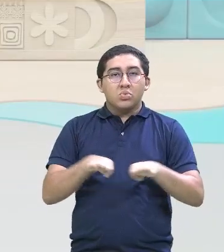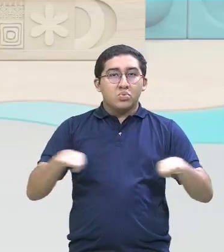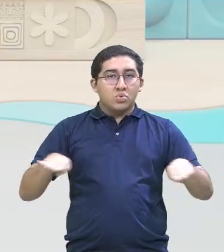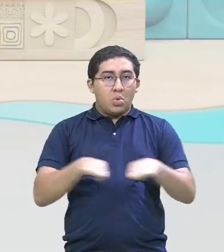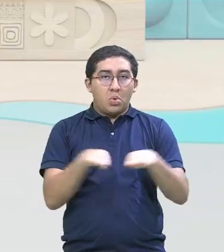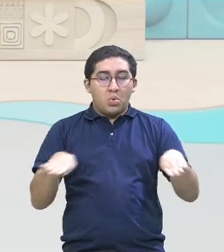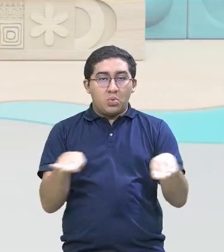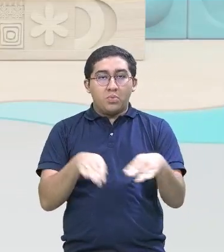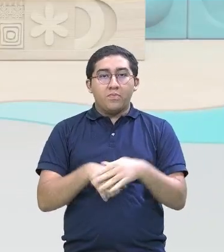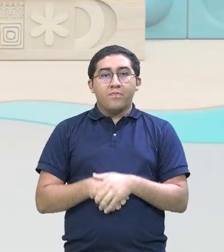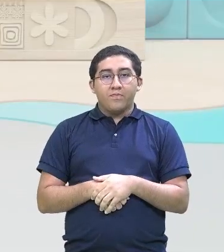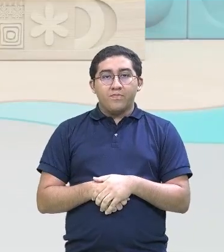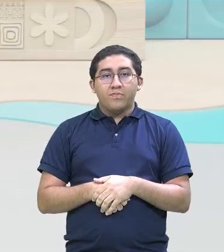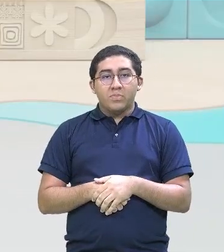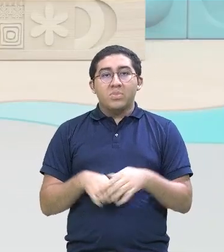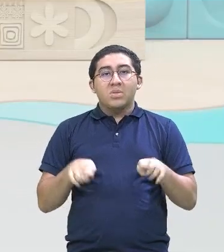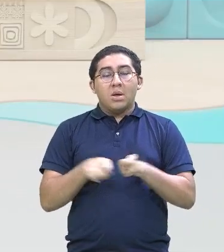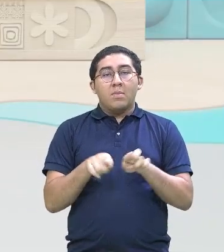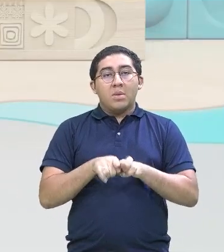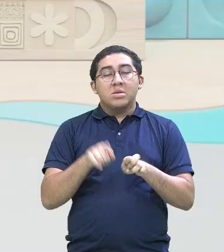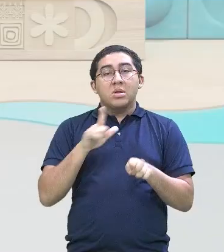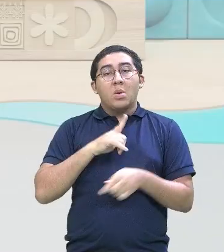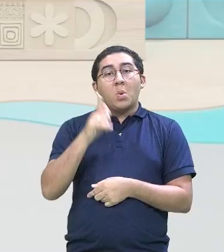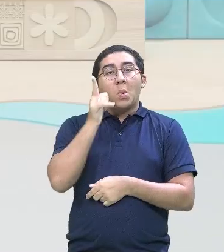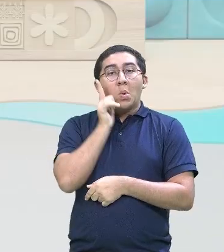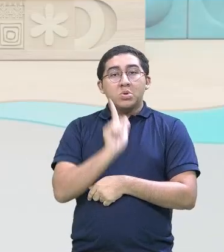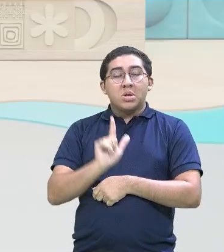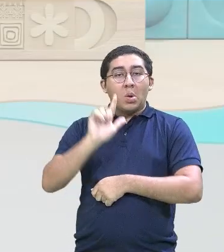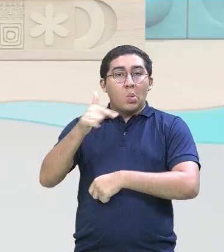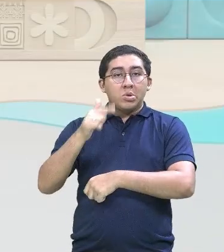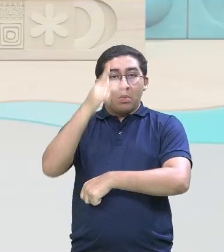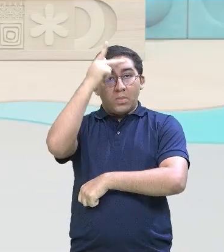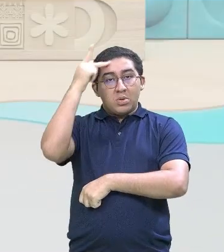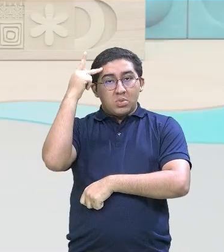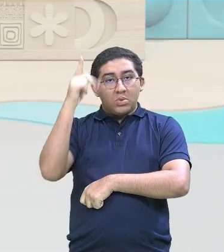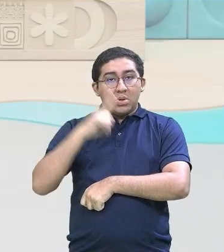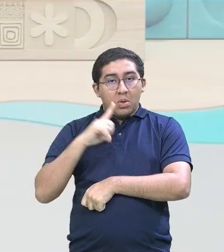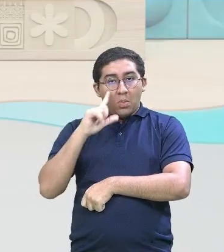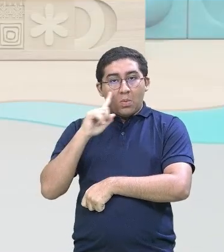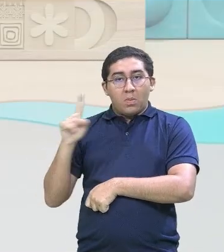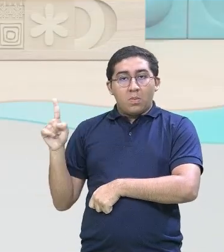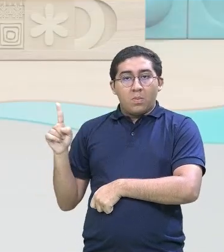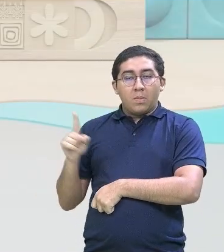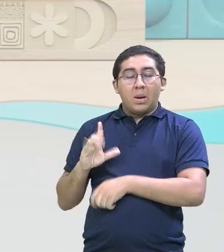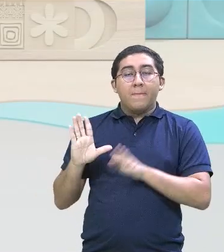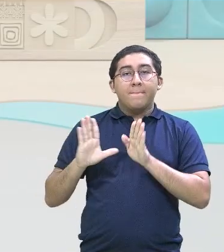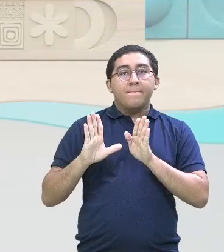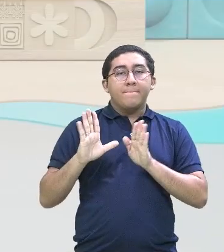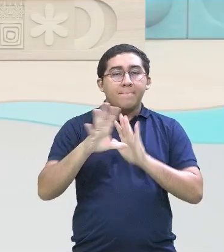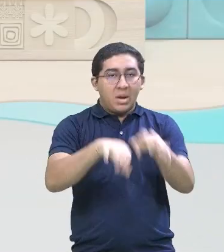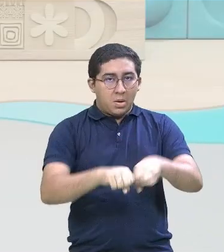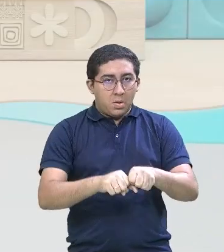para conseguir desarmar o adversário dessa forma aqui, ó. E assim você consegue,